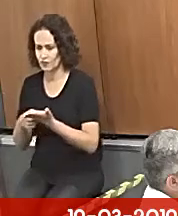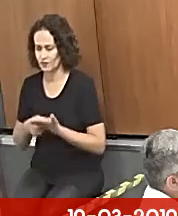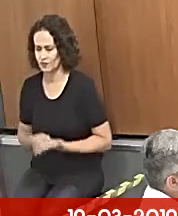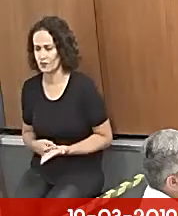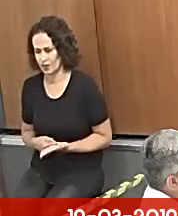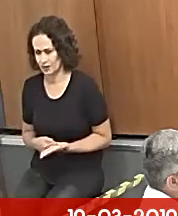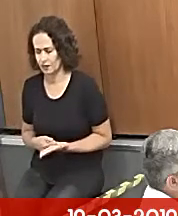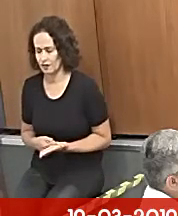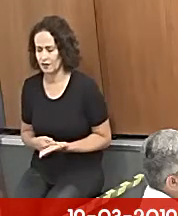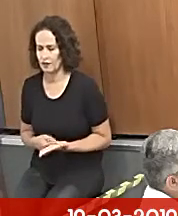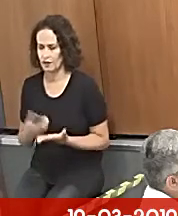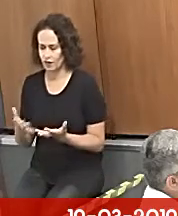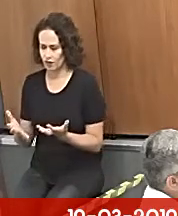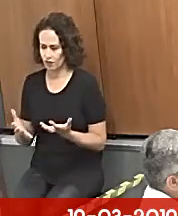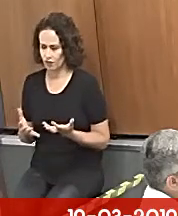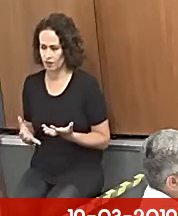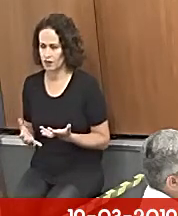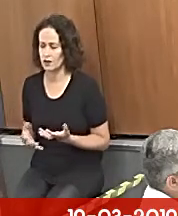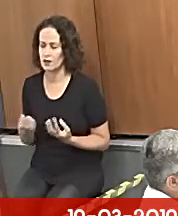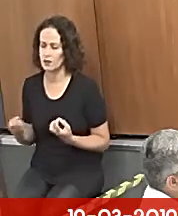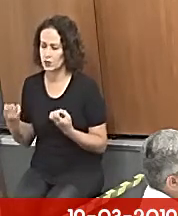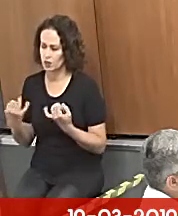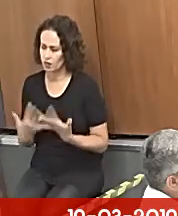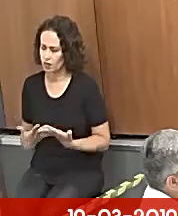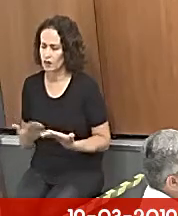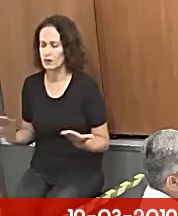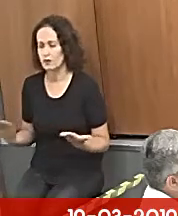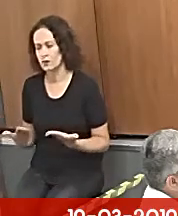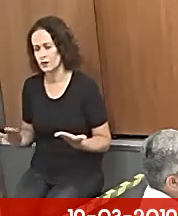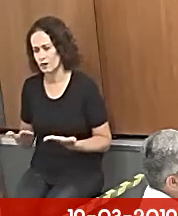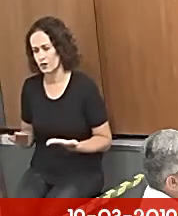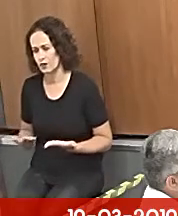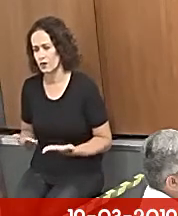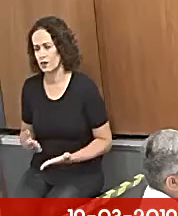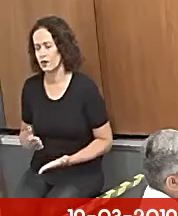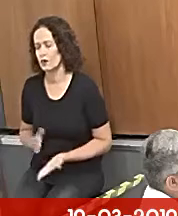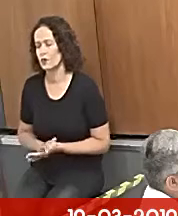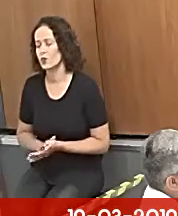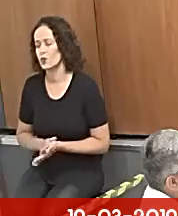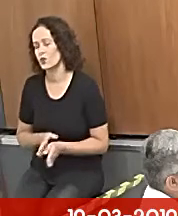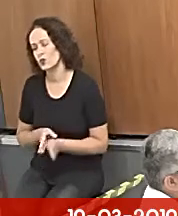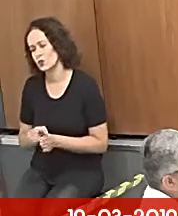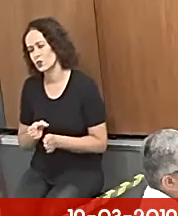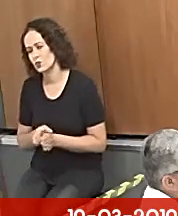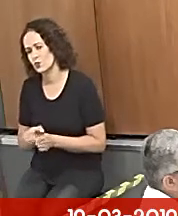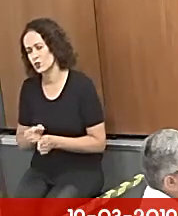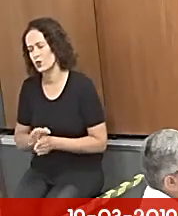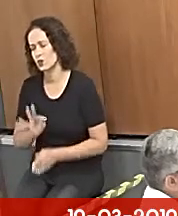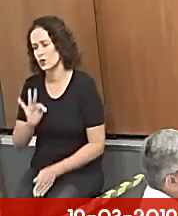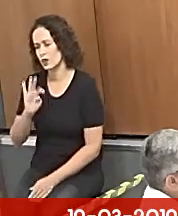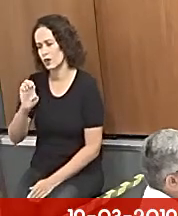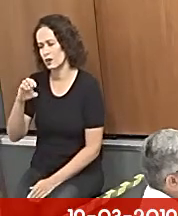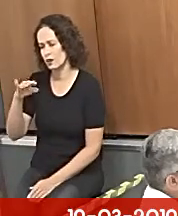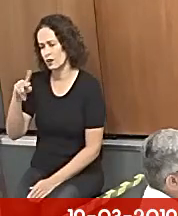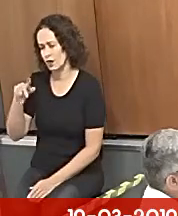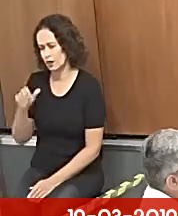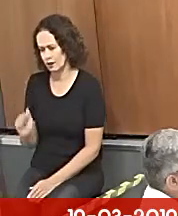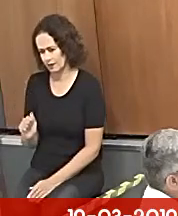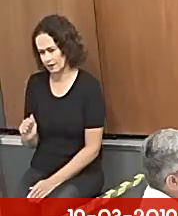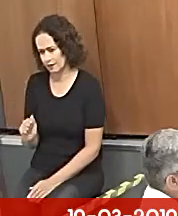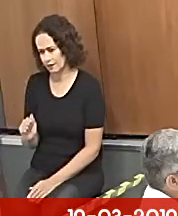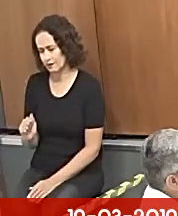dizer que nós estamos oportunizando aqui a consultora técnica da federação das apaes de minas gerais rapaz